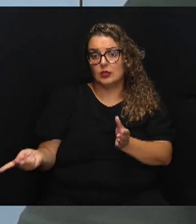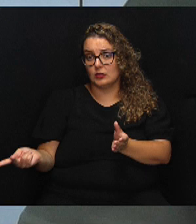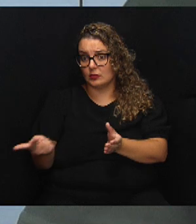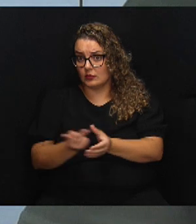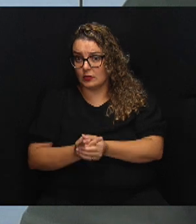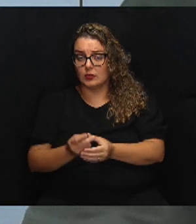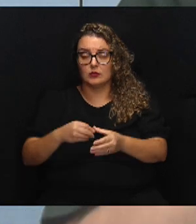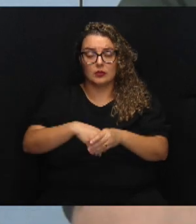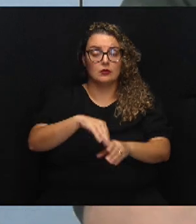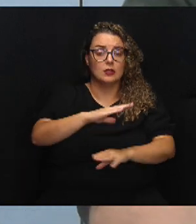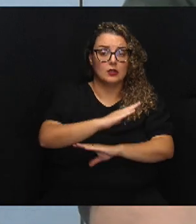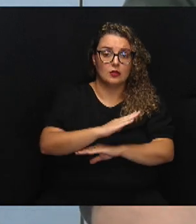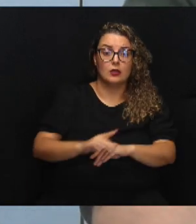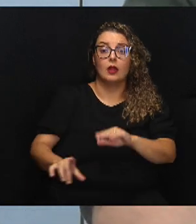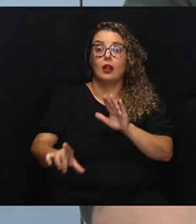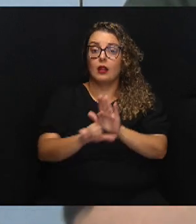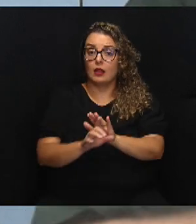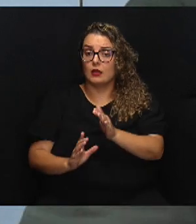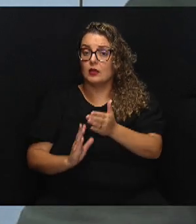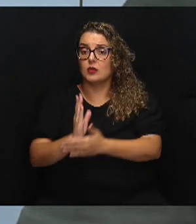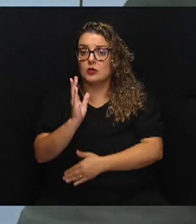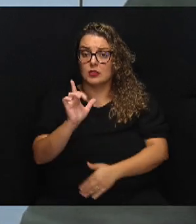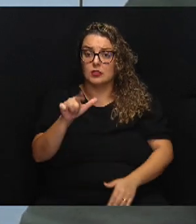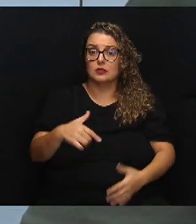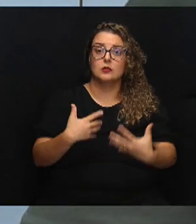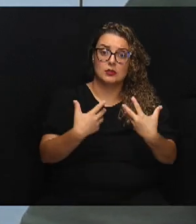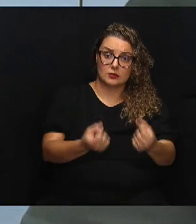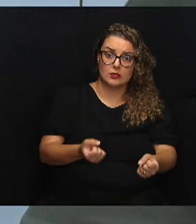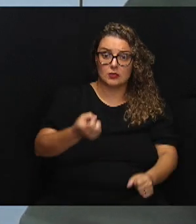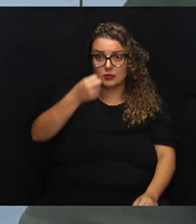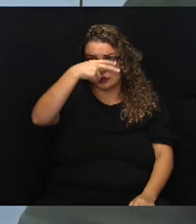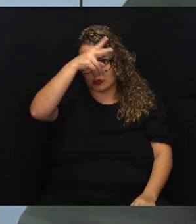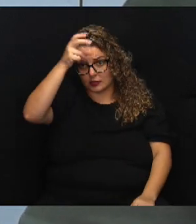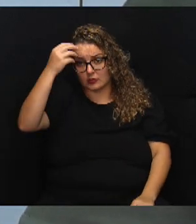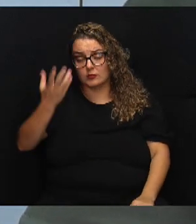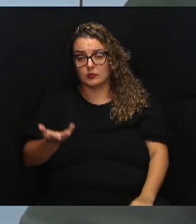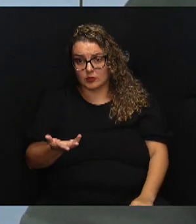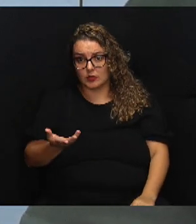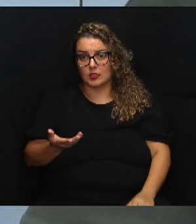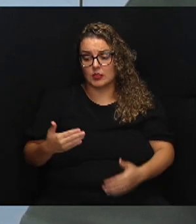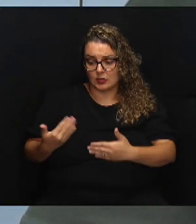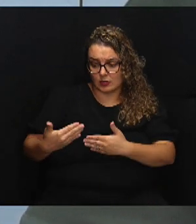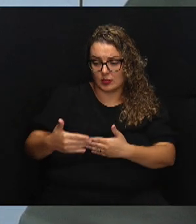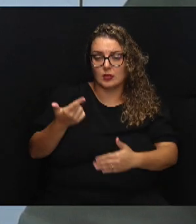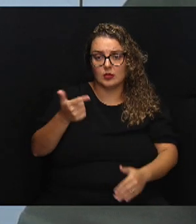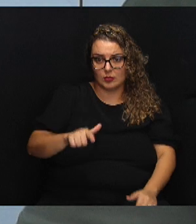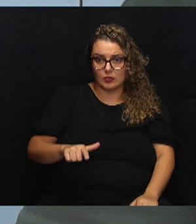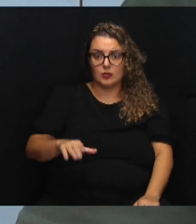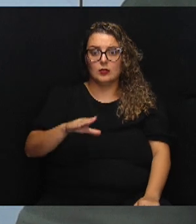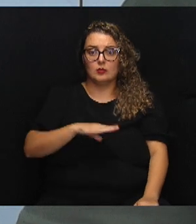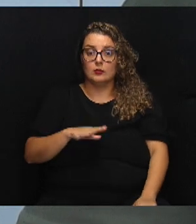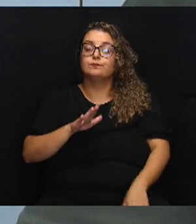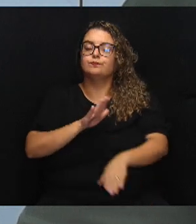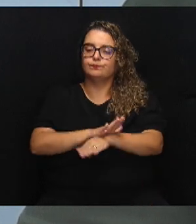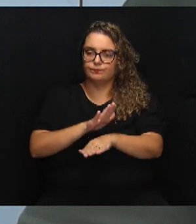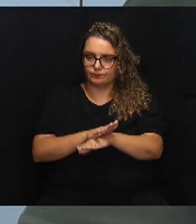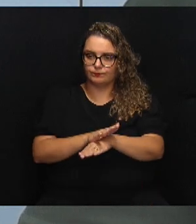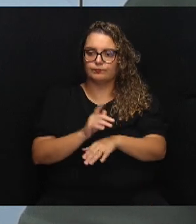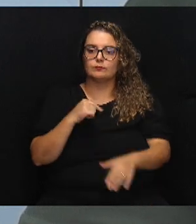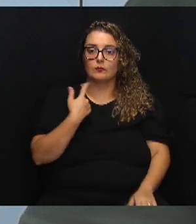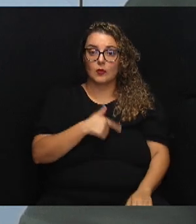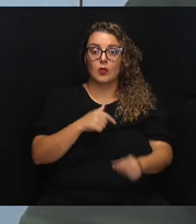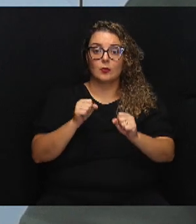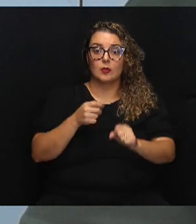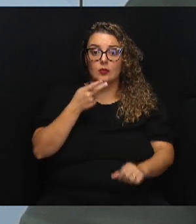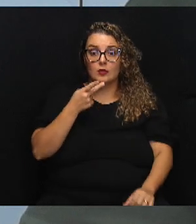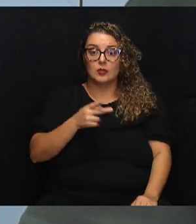aqui na casa, leis que foram aprovadas e depois sancionadas pelo prefeito e que estão vigentes no município e ajuda muito. A gente pode falar sobre o